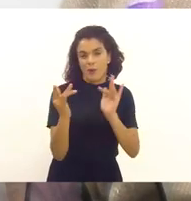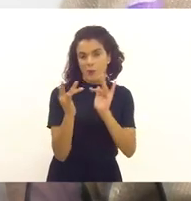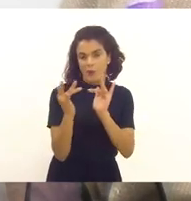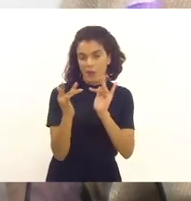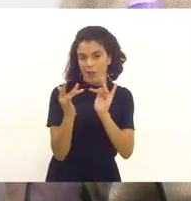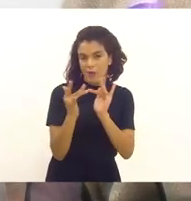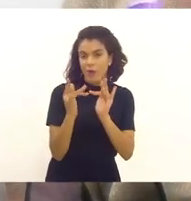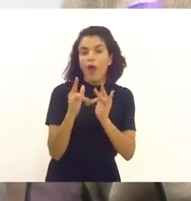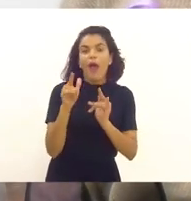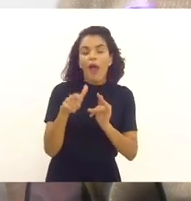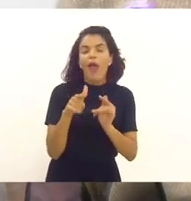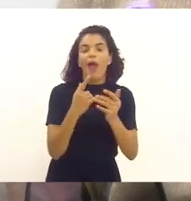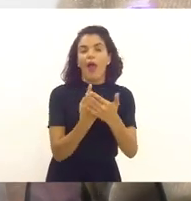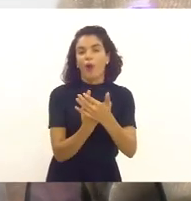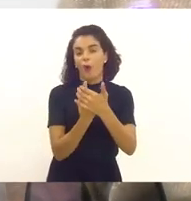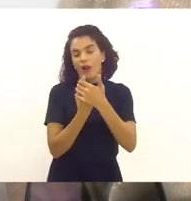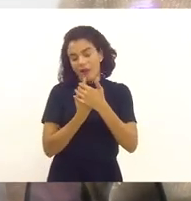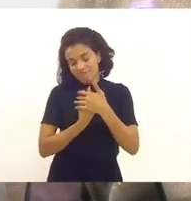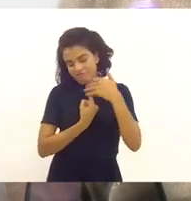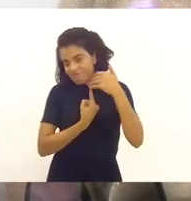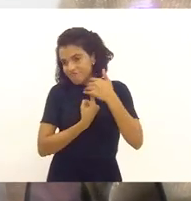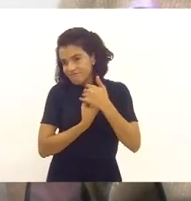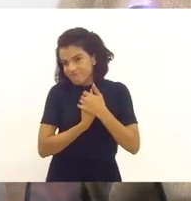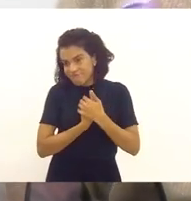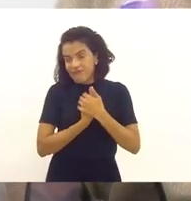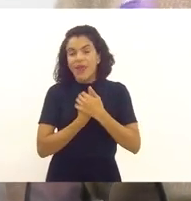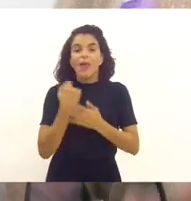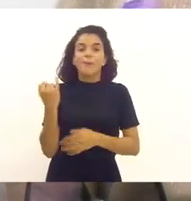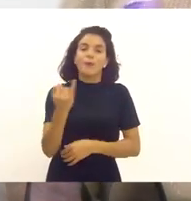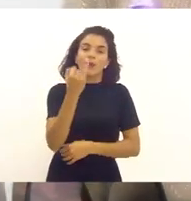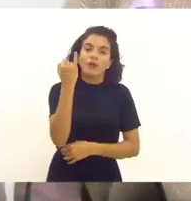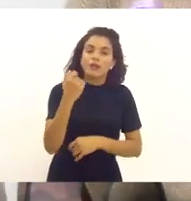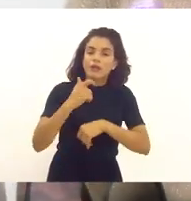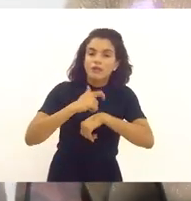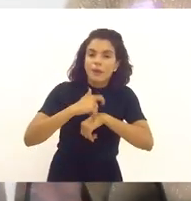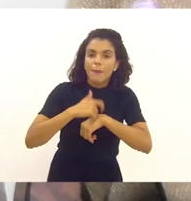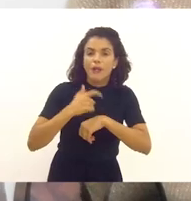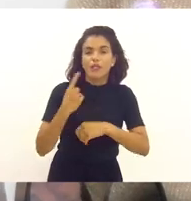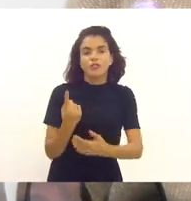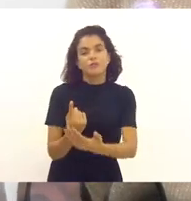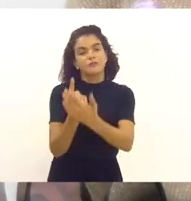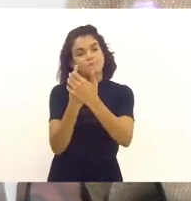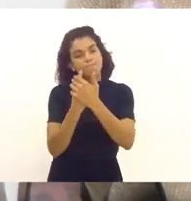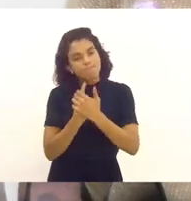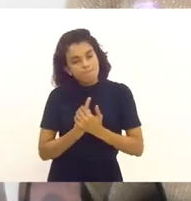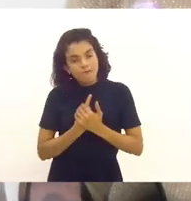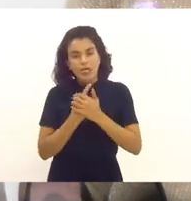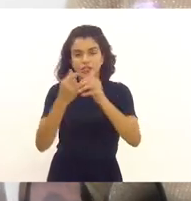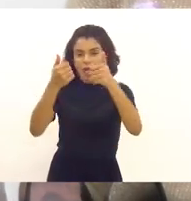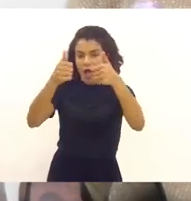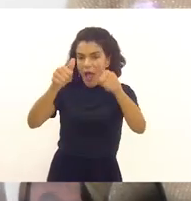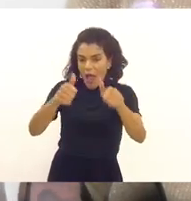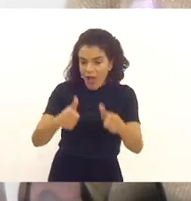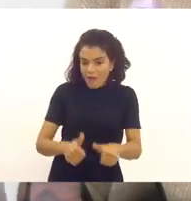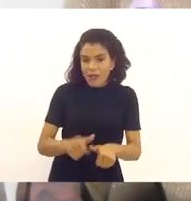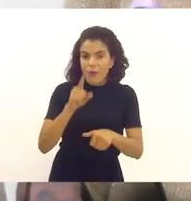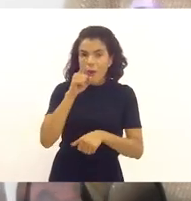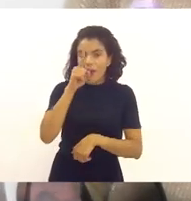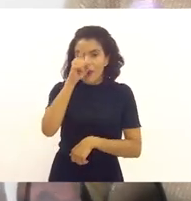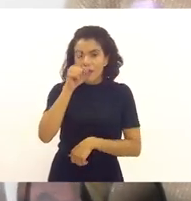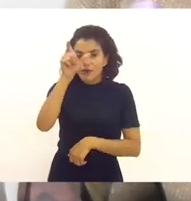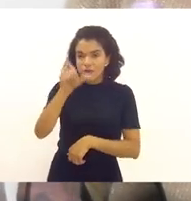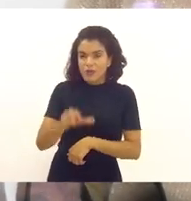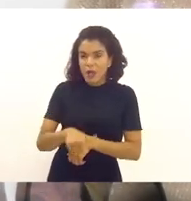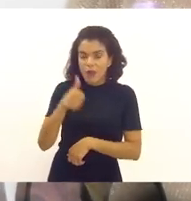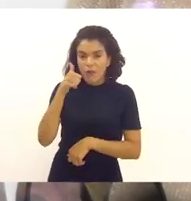o processo de acolhimento e esse processo é muito importante nesse momento a gente faz o acolhimento a gente avalia o risco dessa mulher a gente